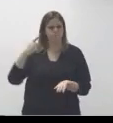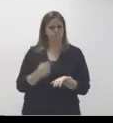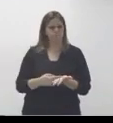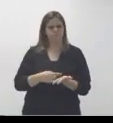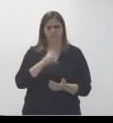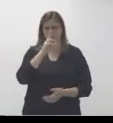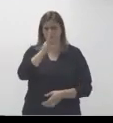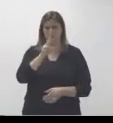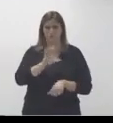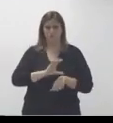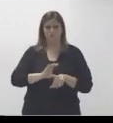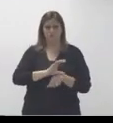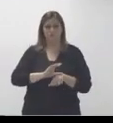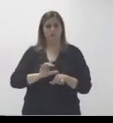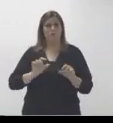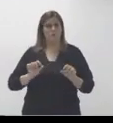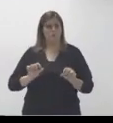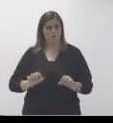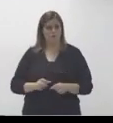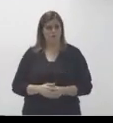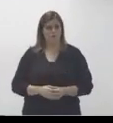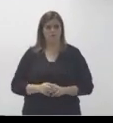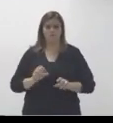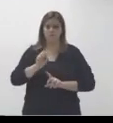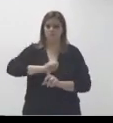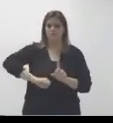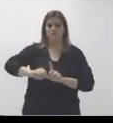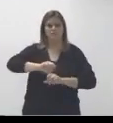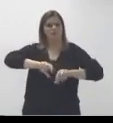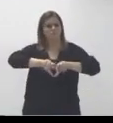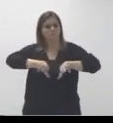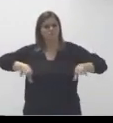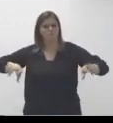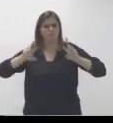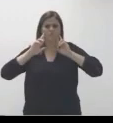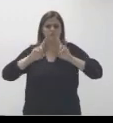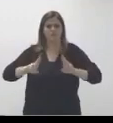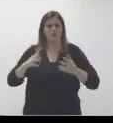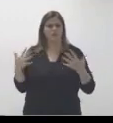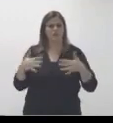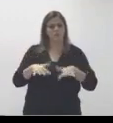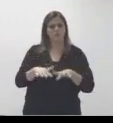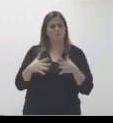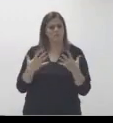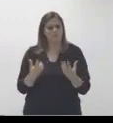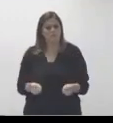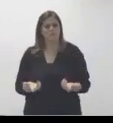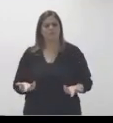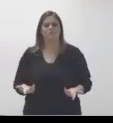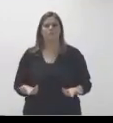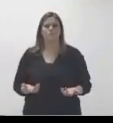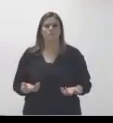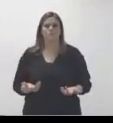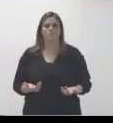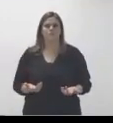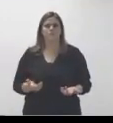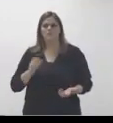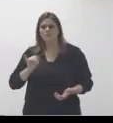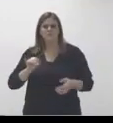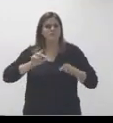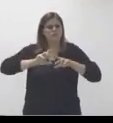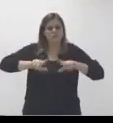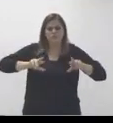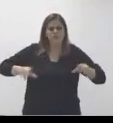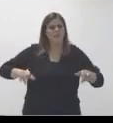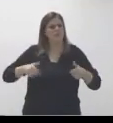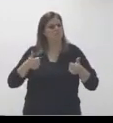de uma sociedade plural inclusiva uma sociedade onde as diferenças encontram